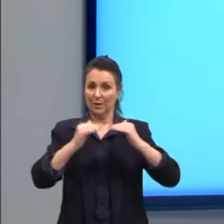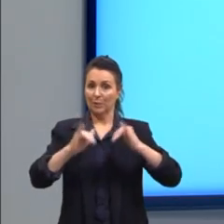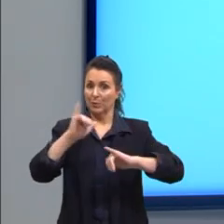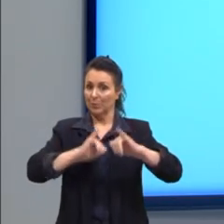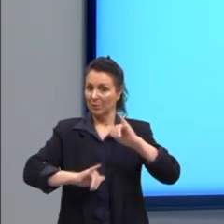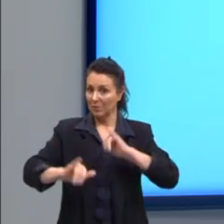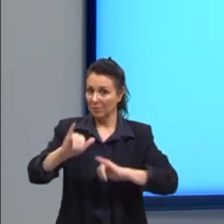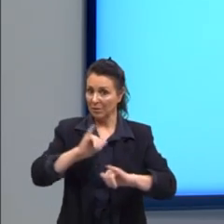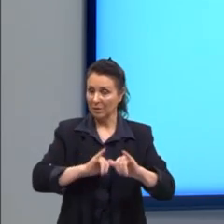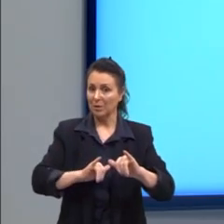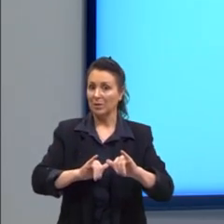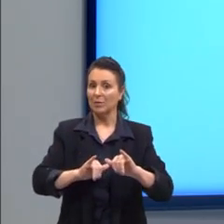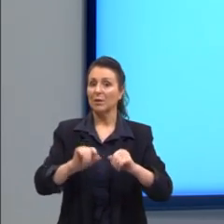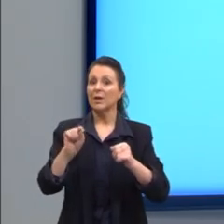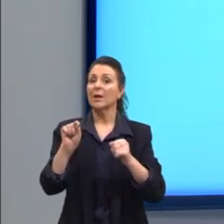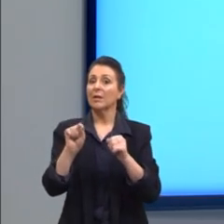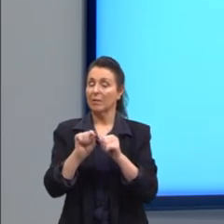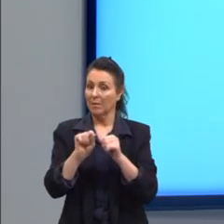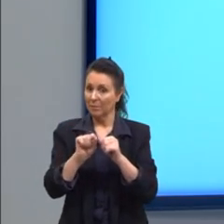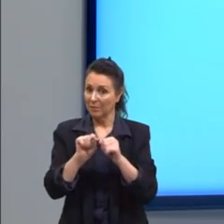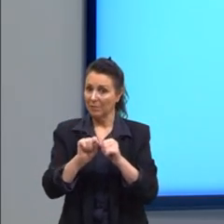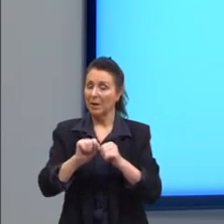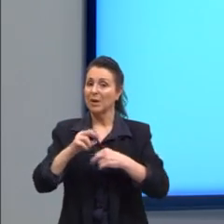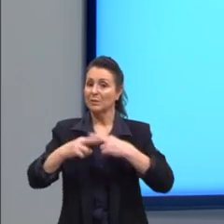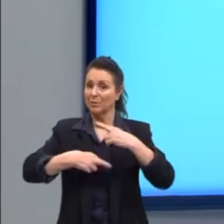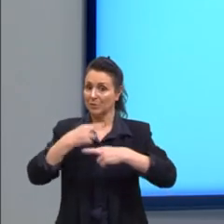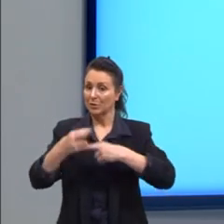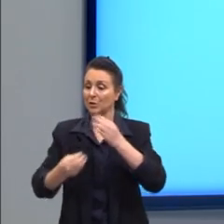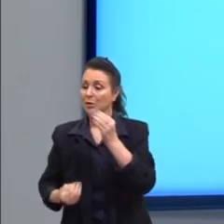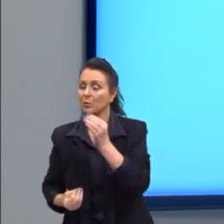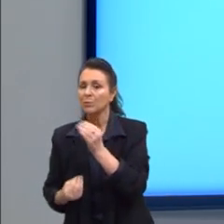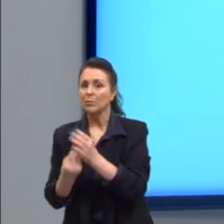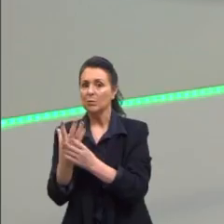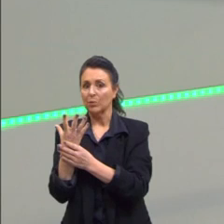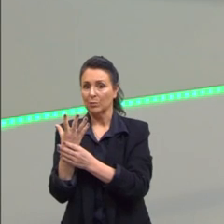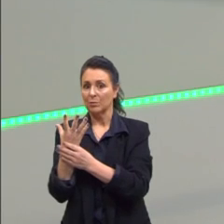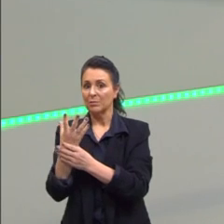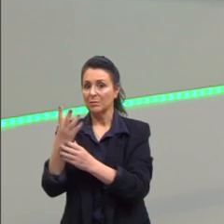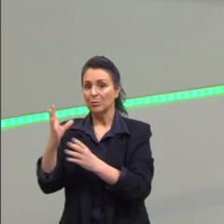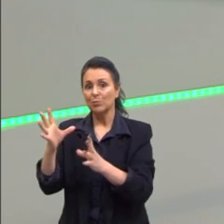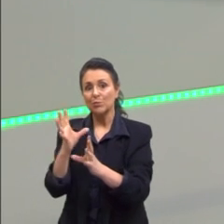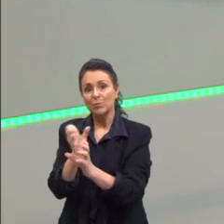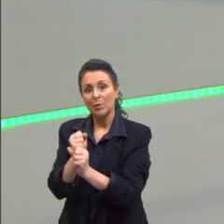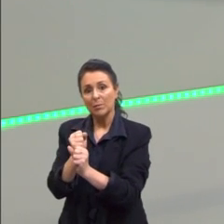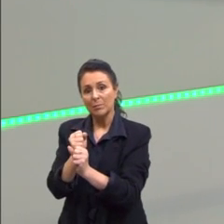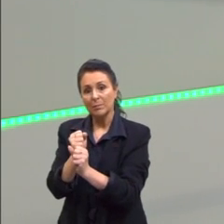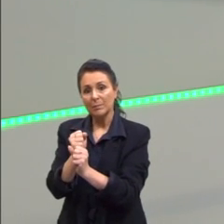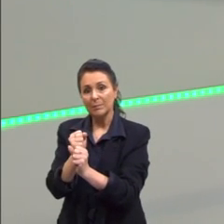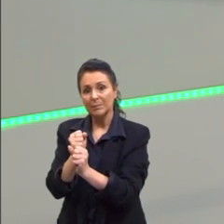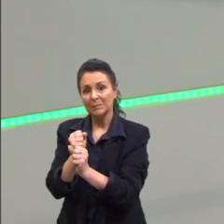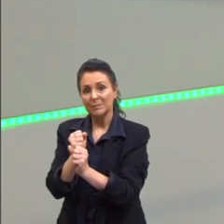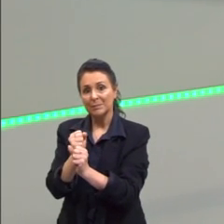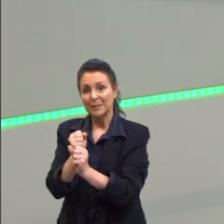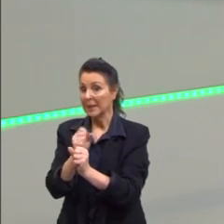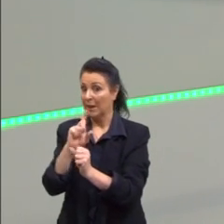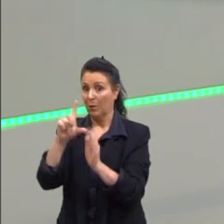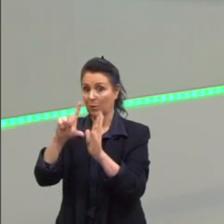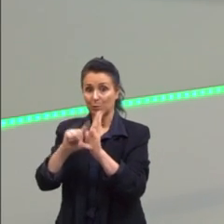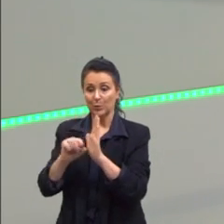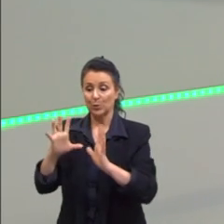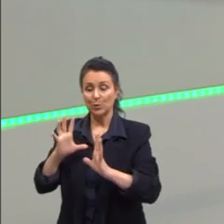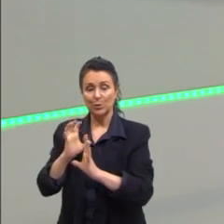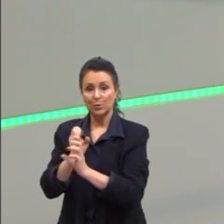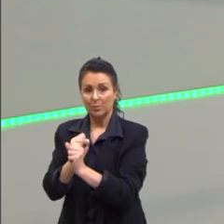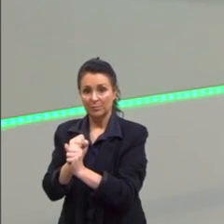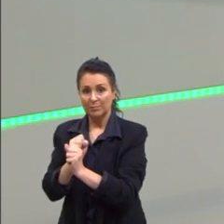o mesmo é fácil para esse reagente e nos produtos eu somo ao invés de diminuir muito importante desse cuidado eu